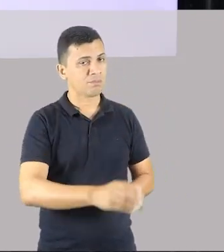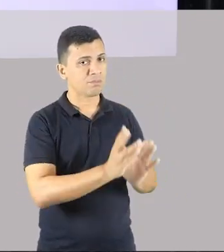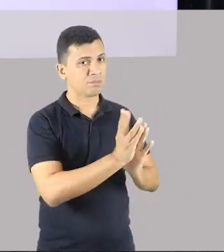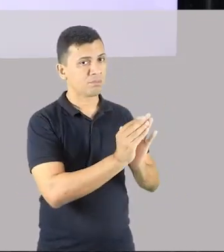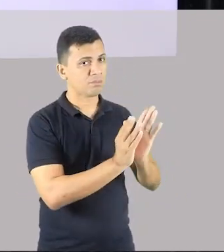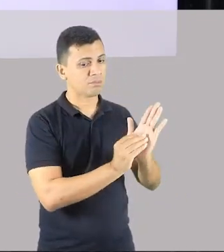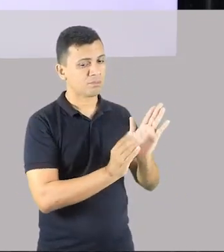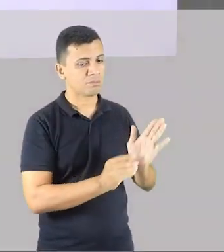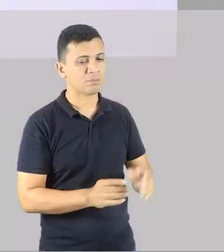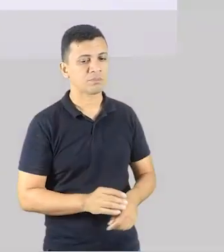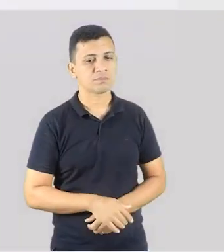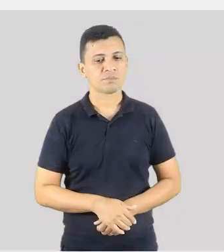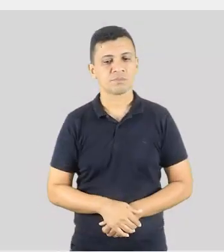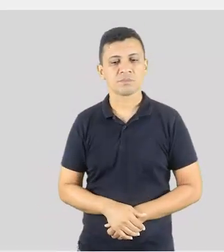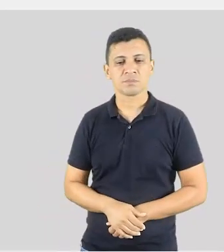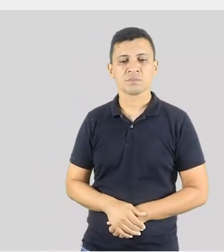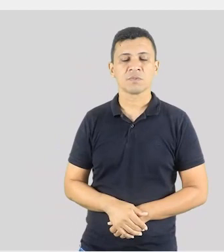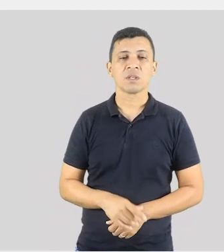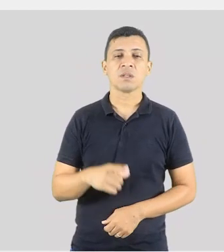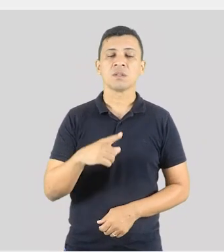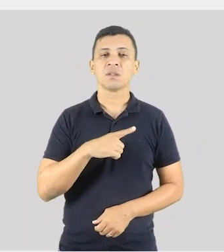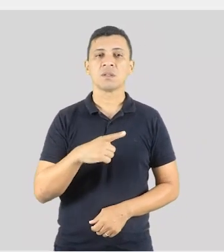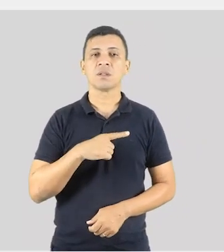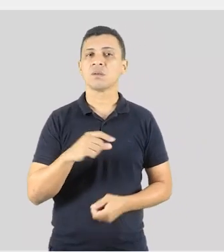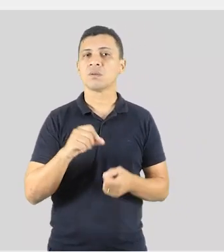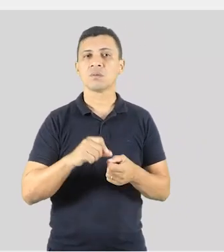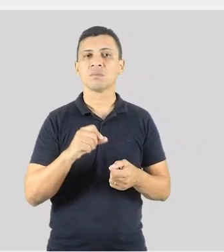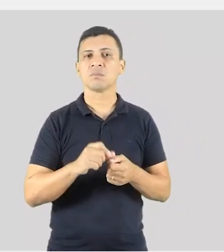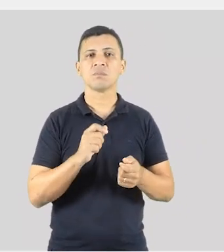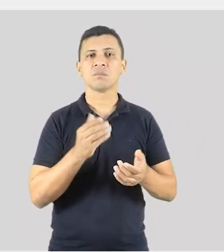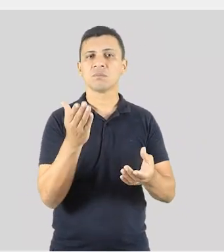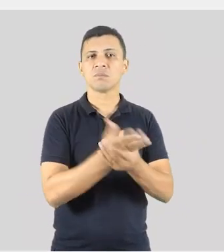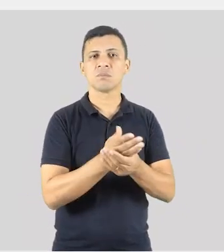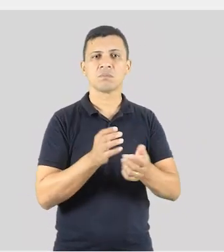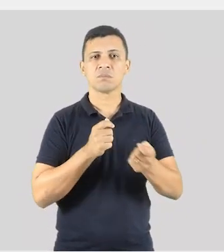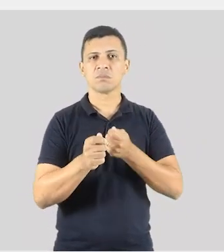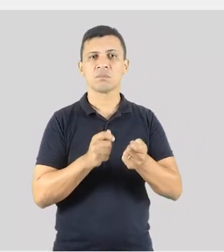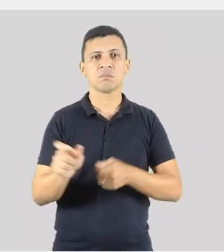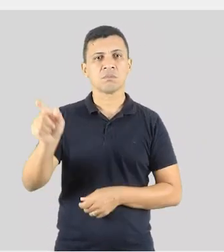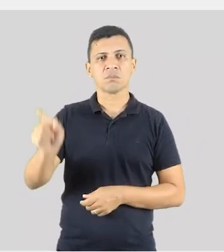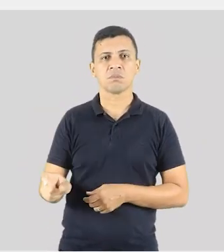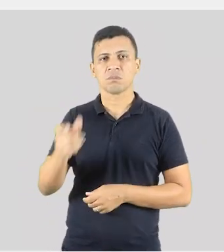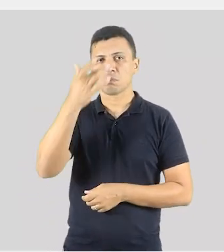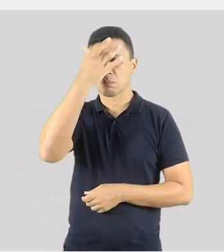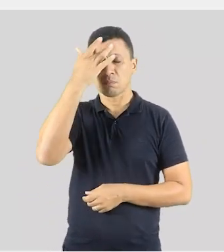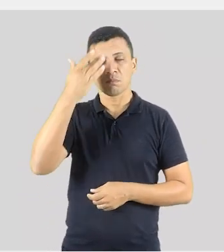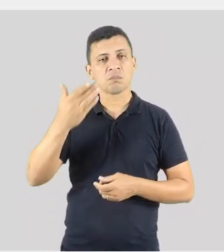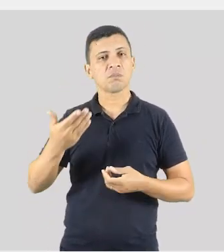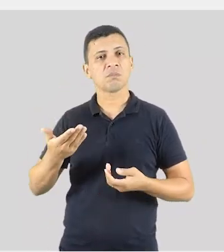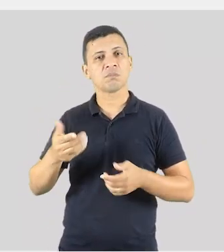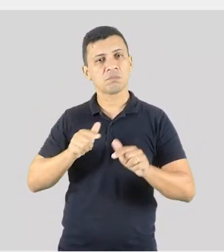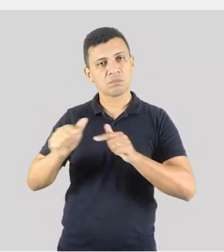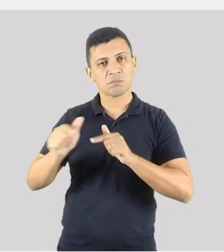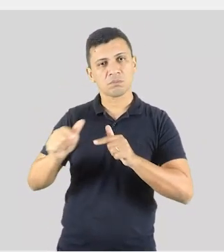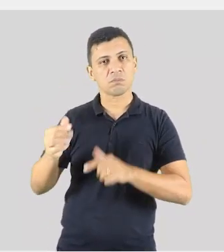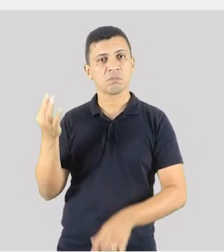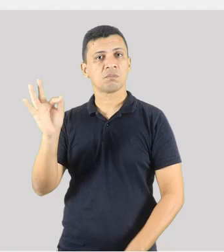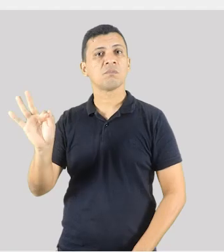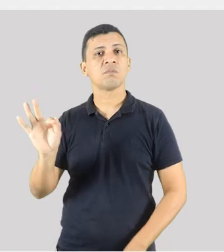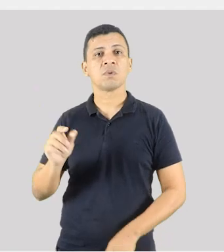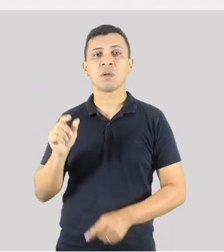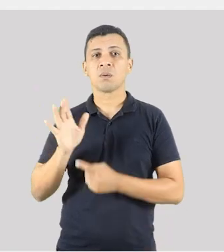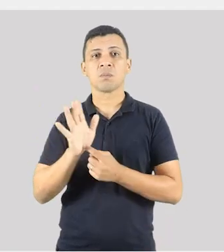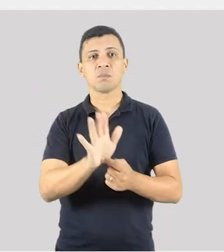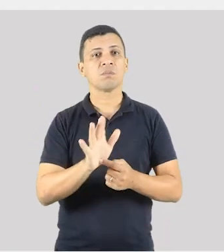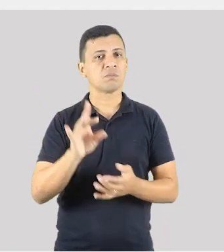acabou de debater. Na atuação em um processo administrativo, determinado servidor público federal cuidou para esclarecer